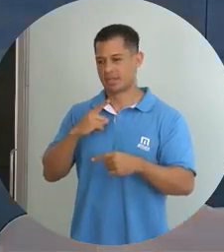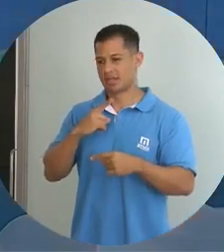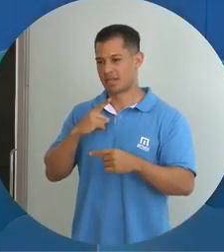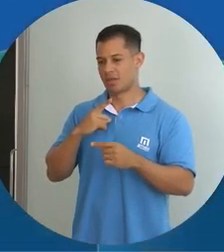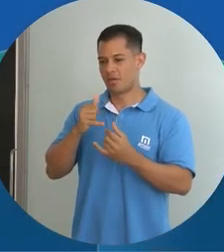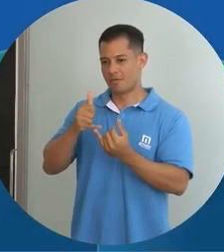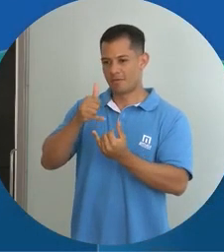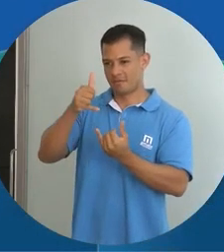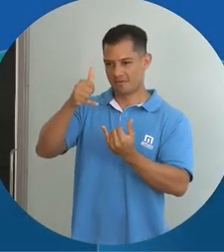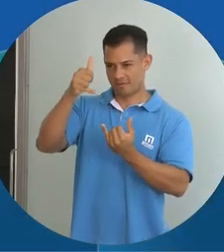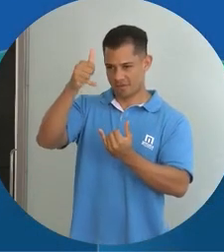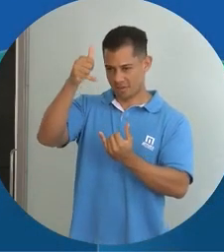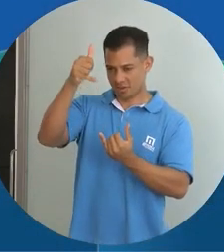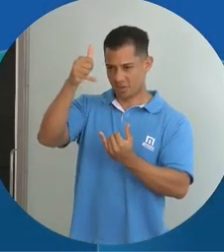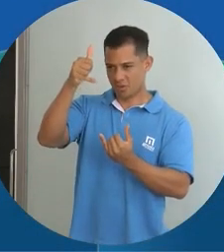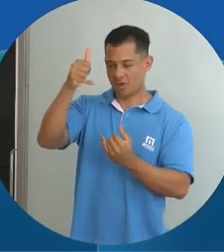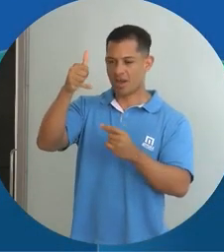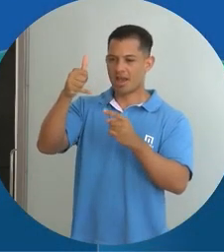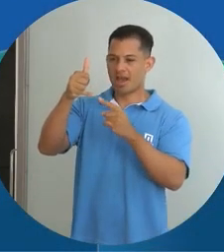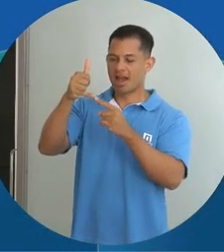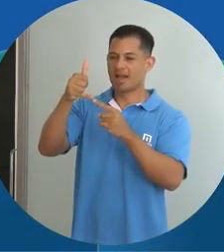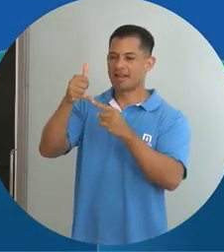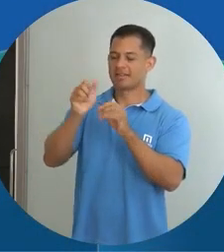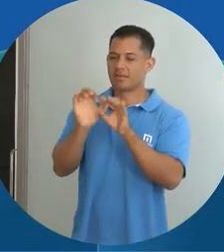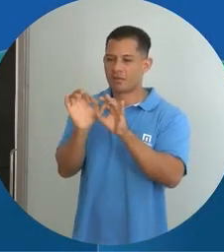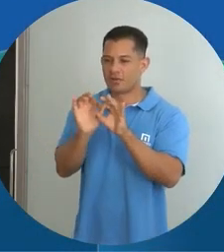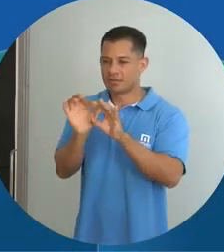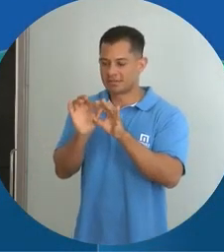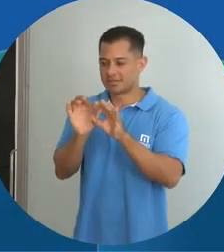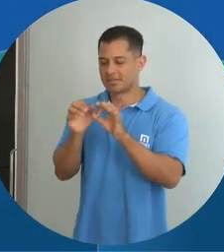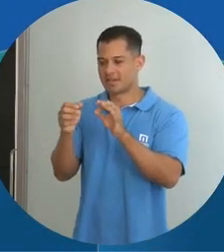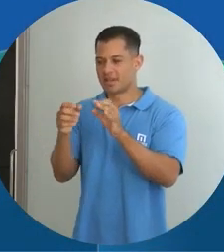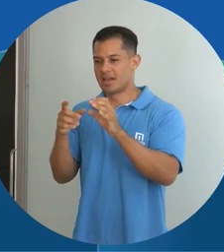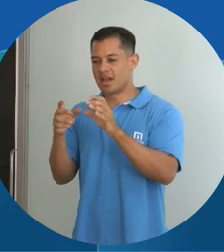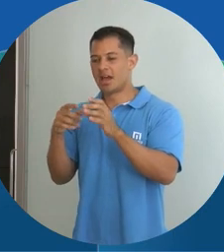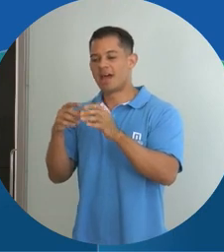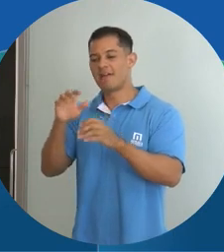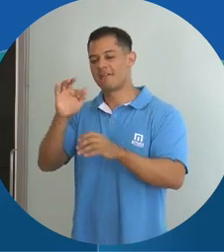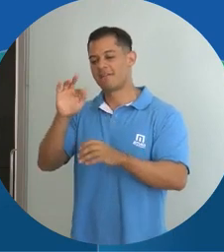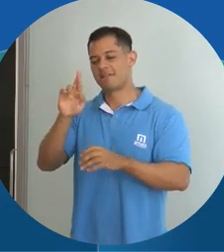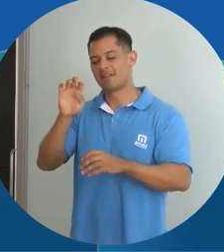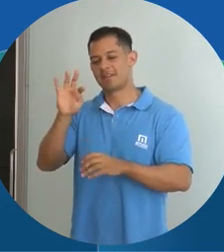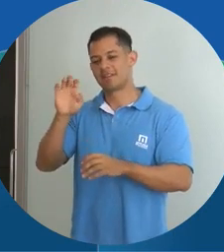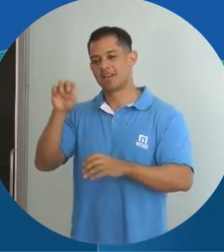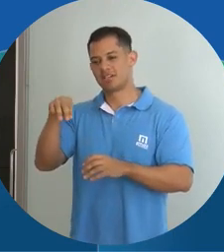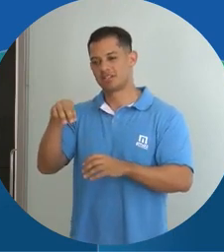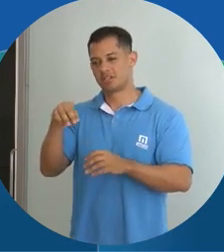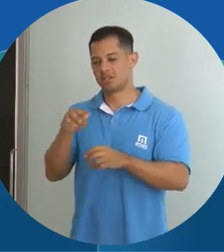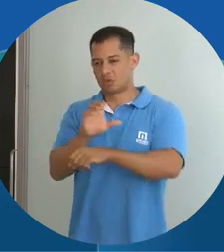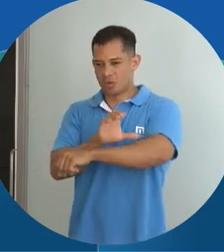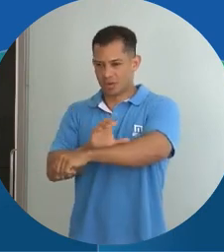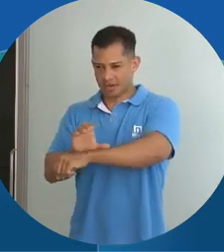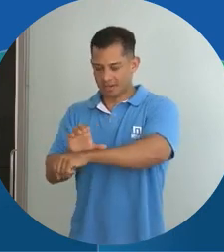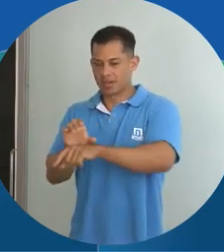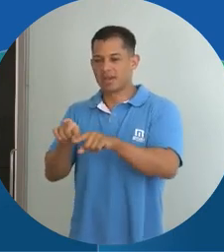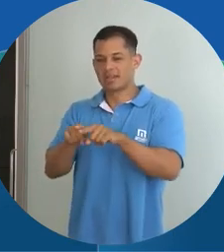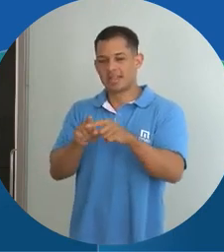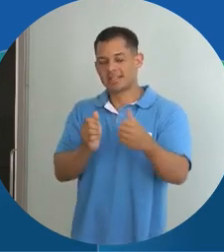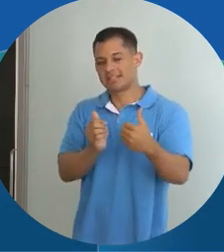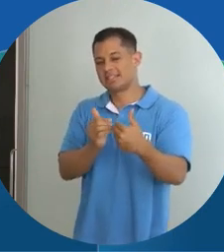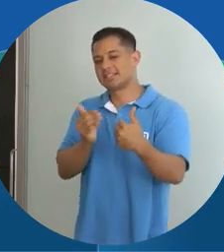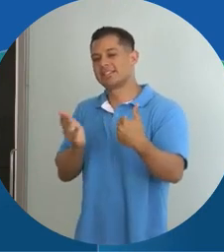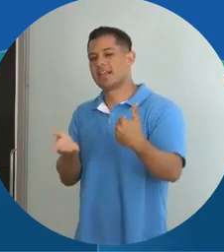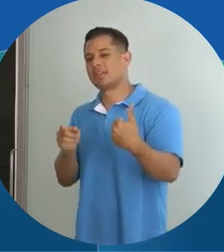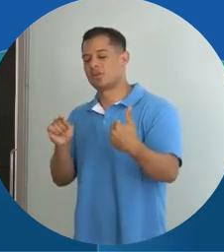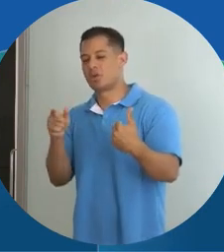é feita uma espira no próprio fio para ajudar a fretagem do concreto. E, externamente a isso, é colocada uma